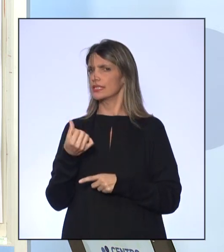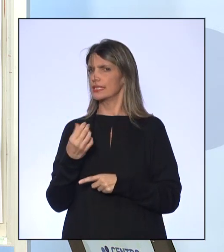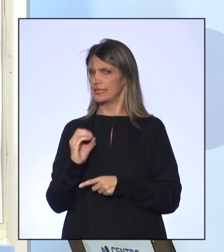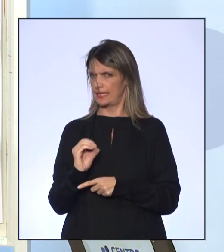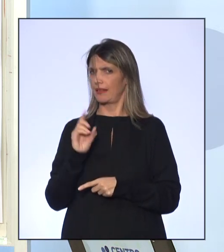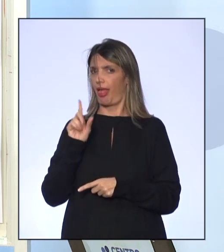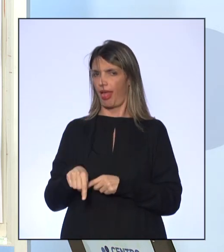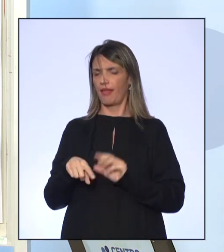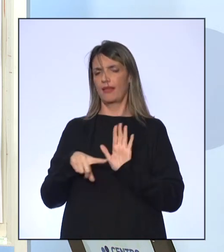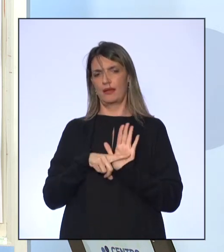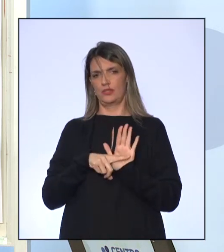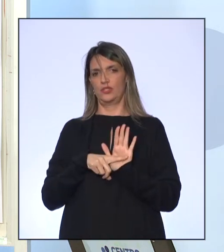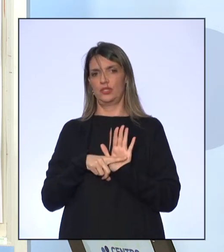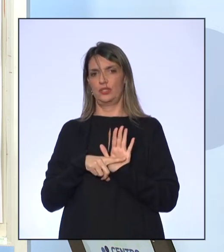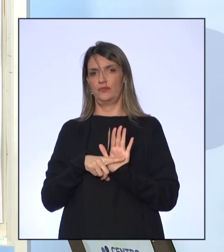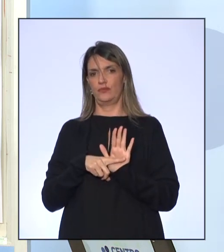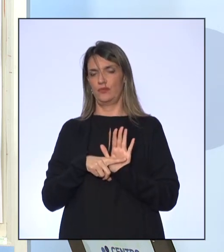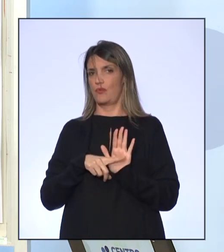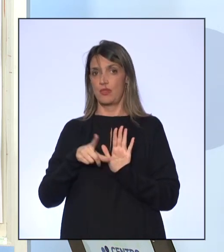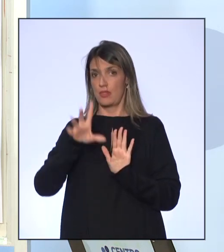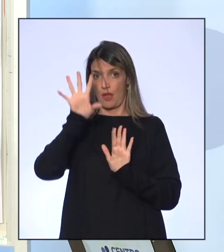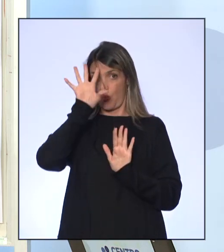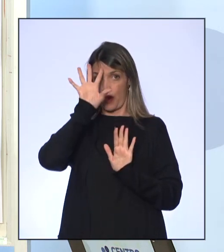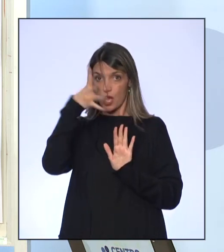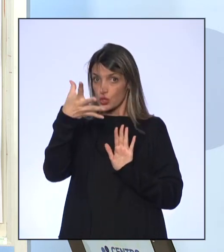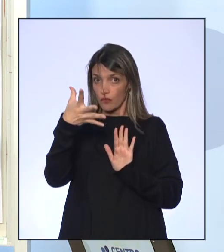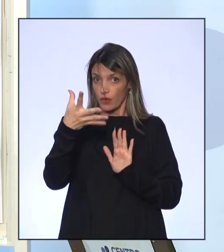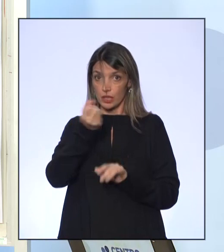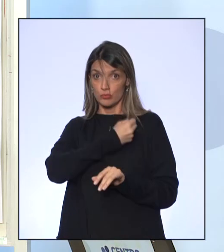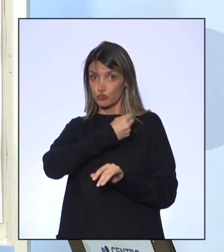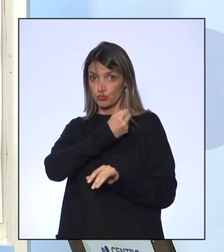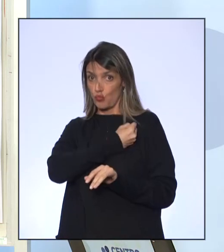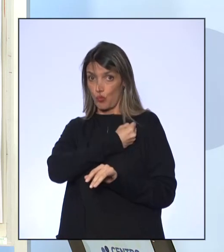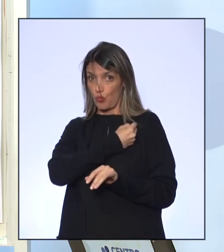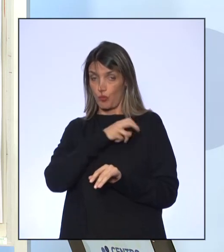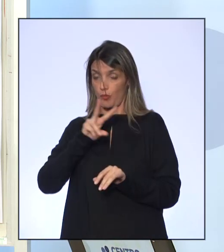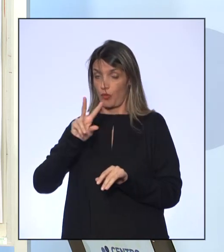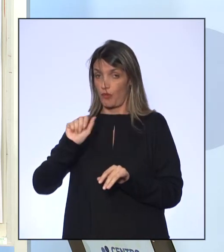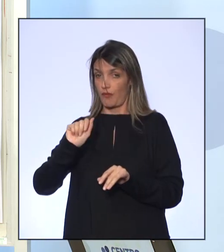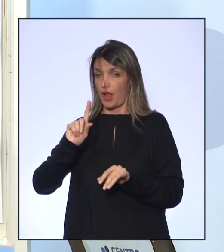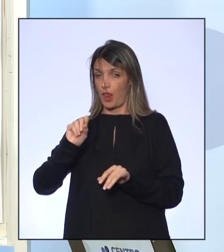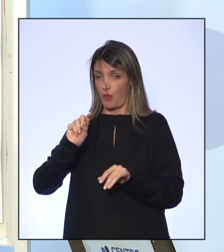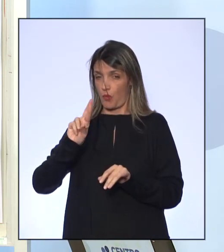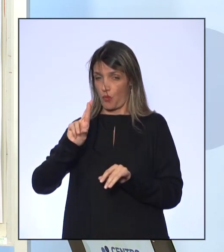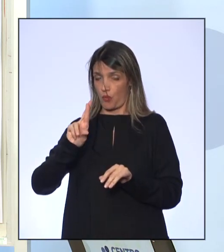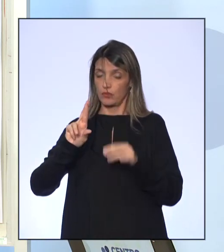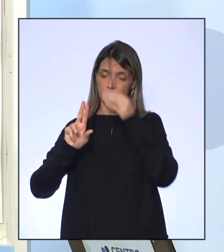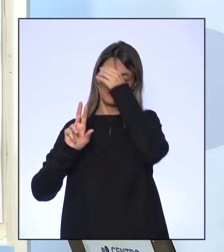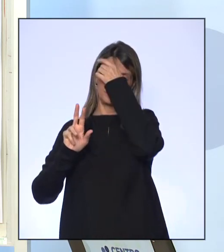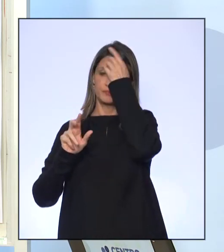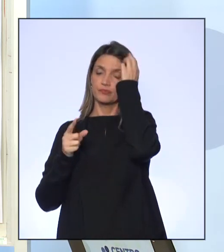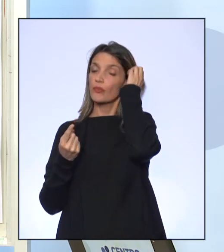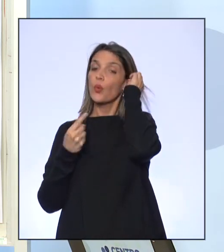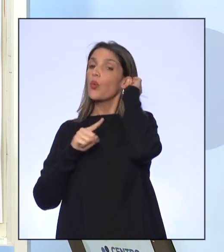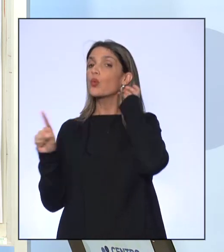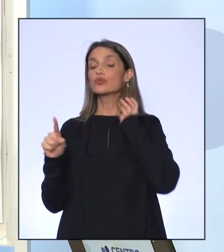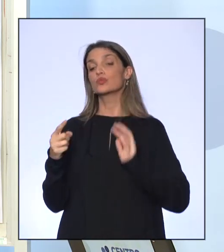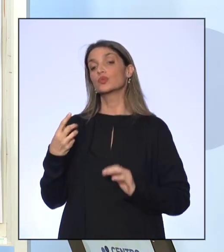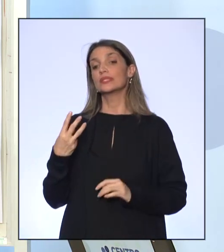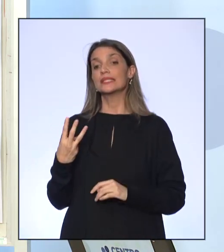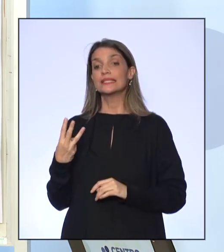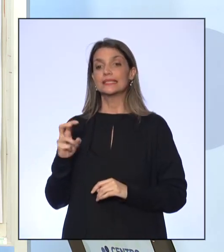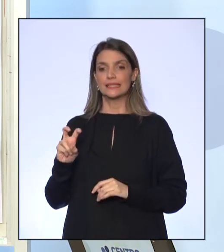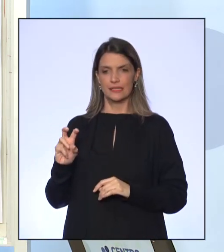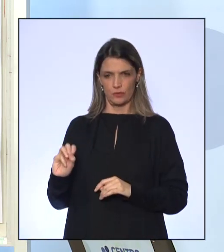como um ter uma negativo lembrando que eu não tô resolvendo o valor dele e nem nada né e por último nós vamos olhar tangente de 350